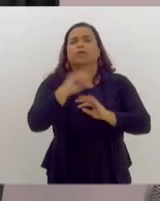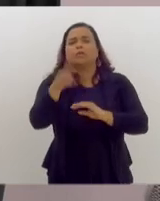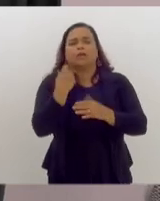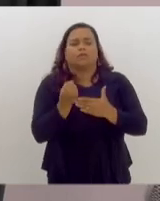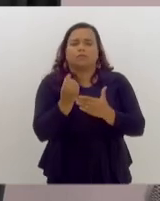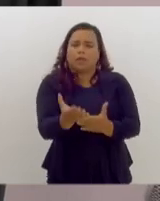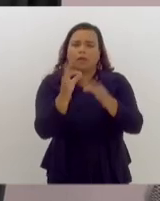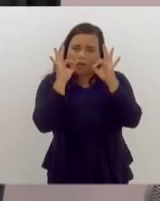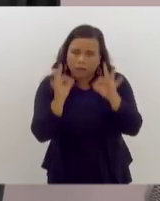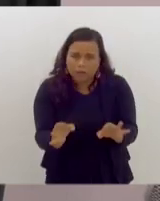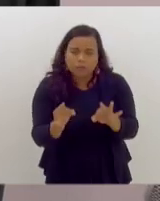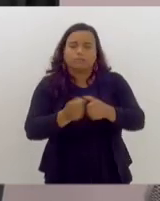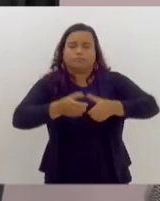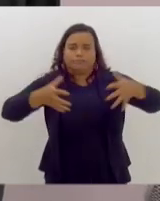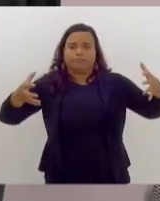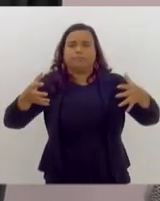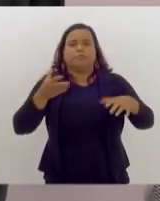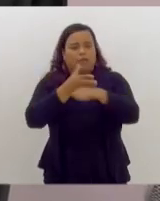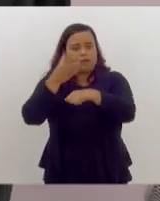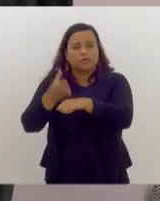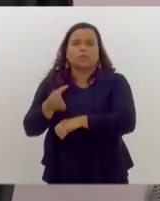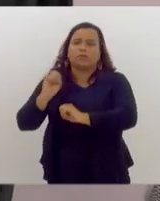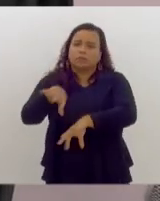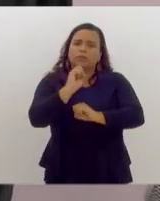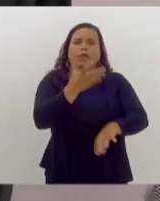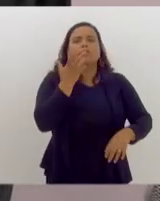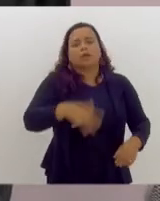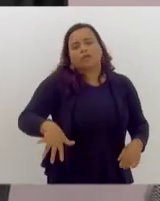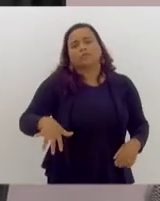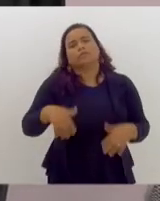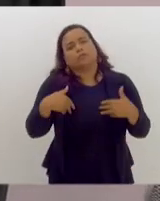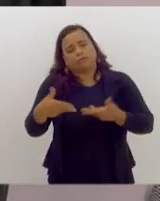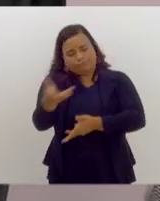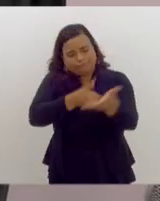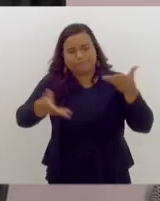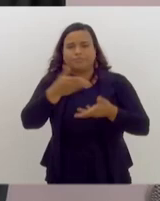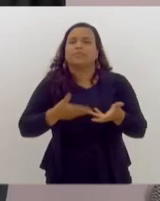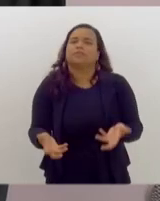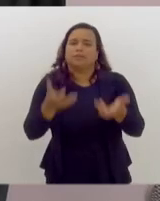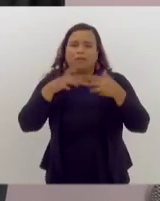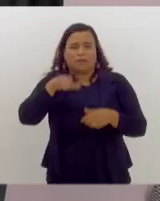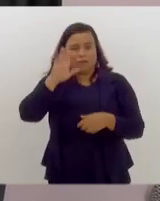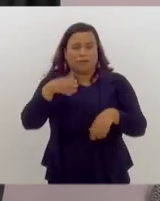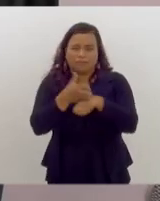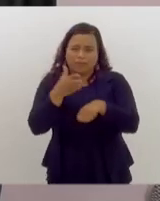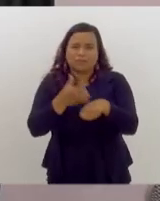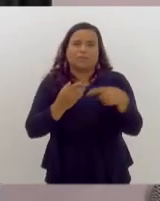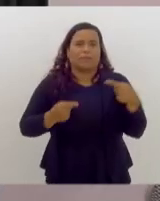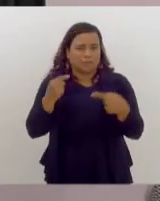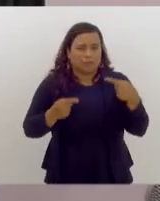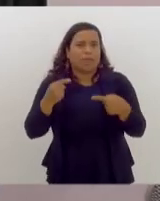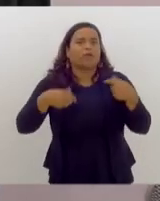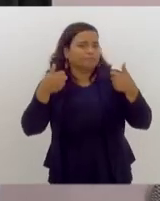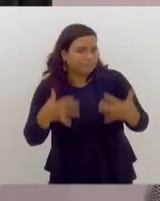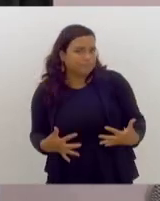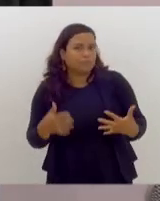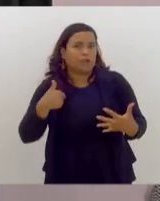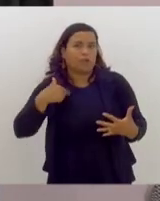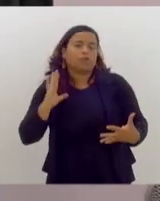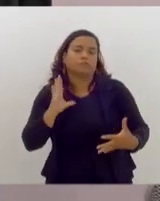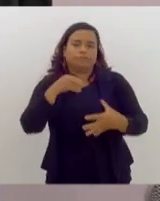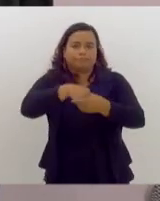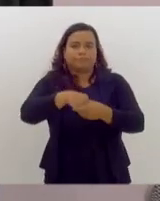garantir a ampliação do acesso à educação infantil. Então, eu quero partilhar aqui com quem está participando desse debate que eu vou colocar, dentre